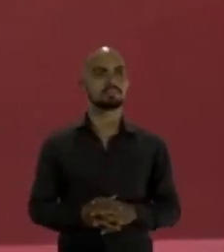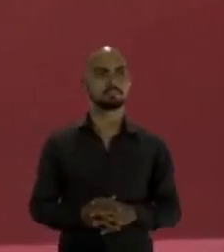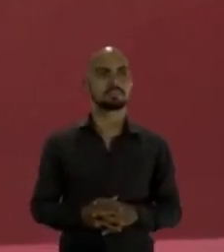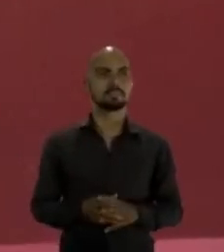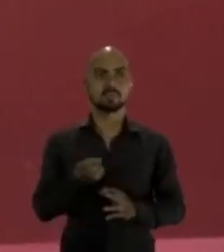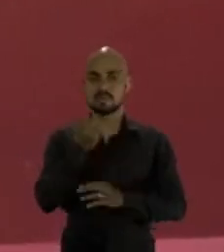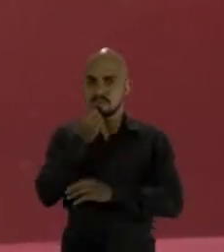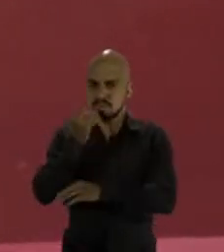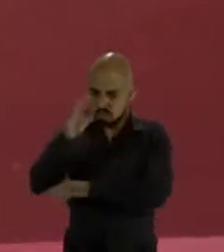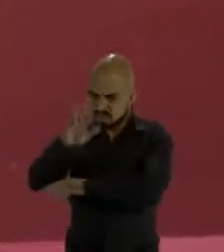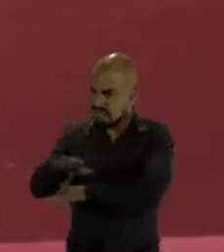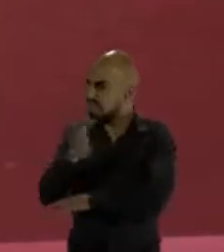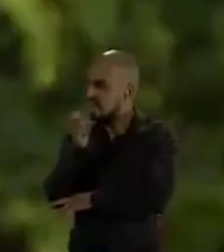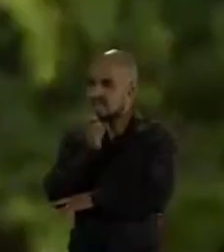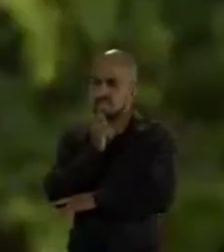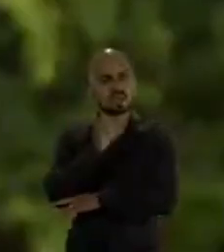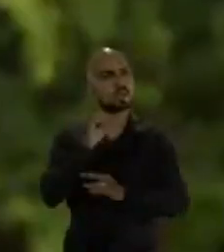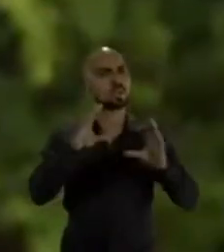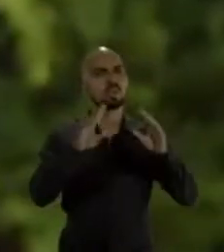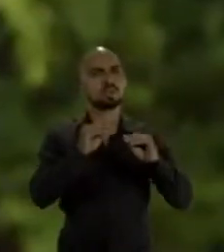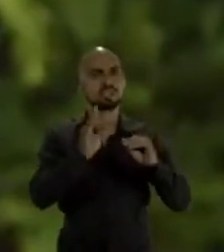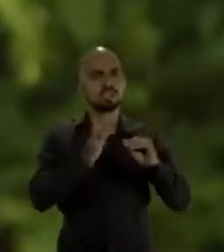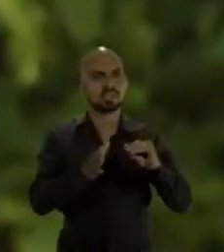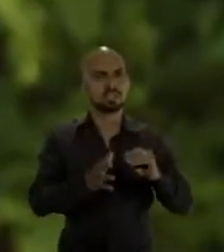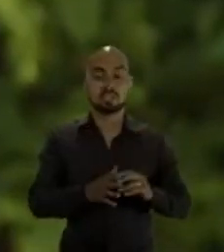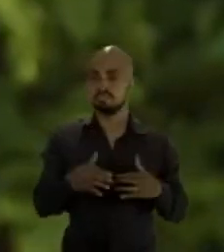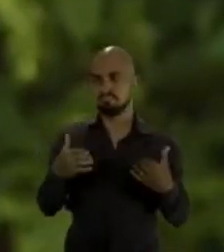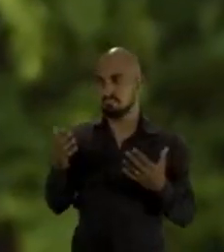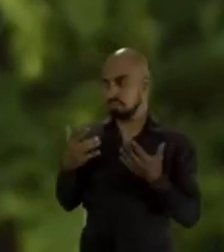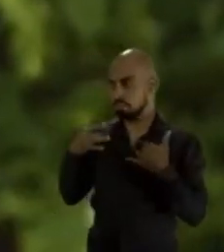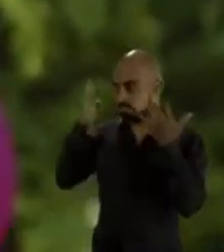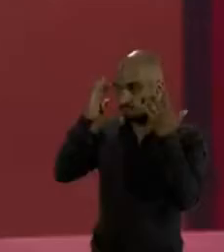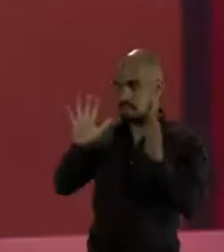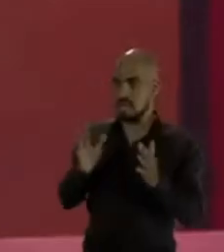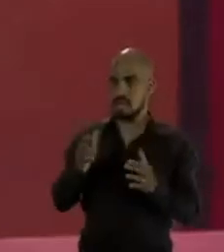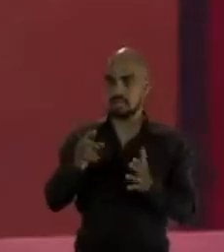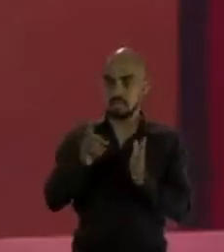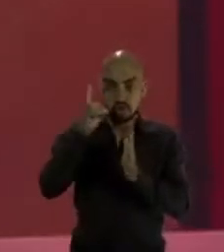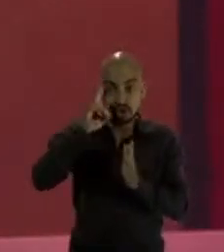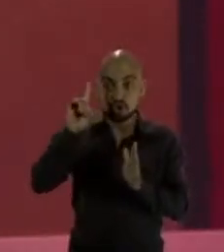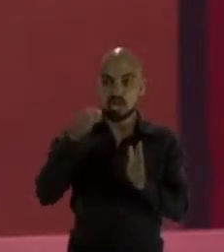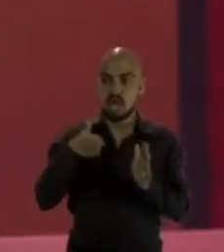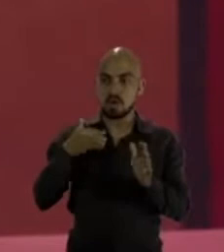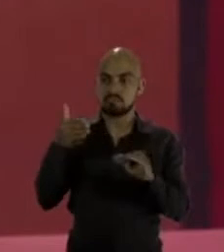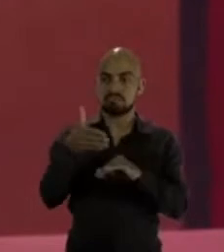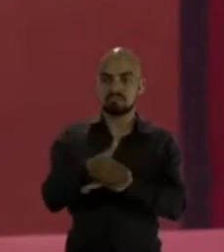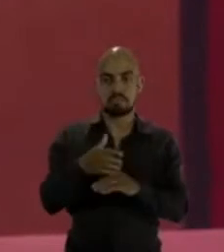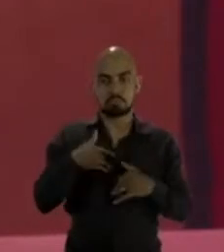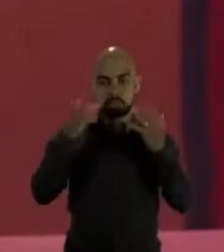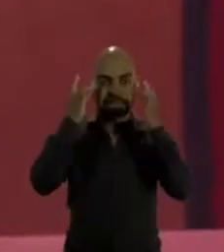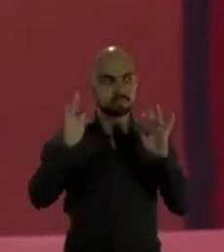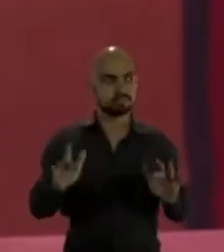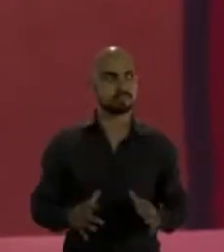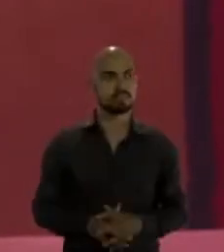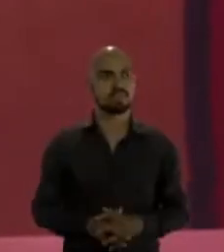Boa tarde ainda. Noite. Olha, eu entrei aqui, era de dia. Não sabemos mais. Não sabemos mais.